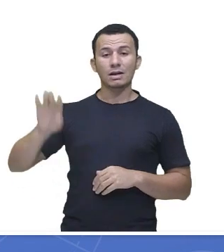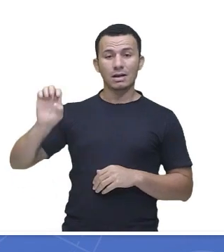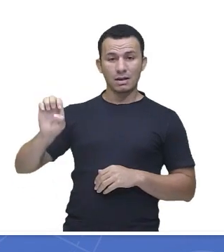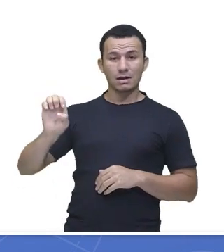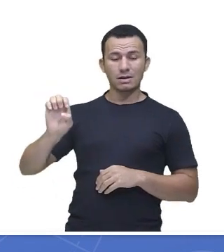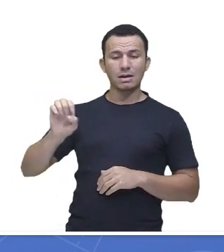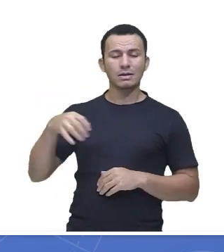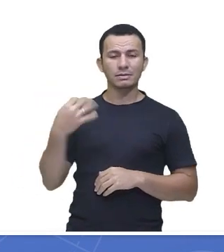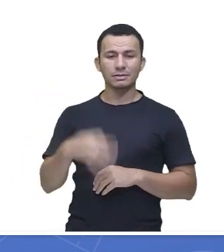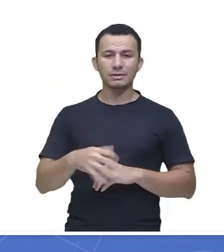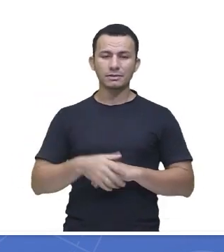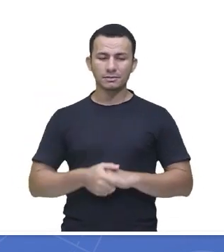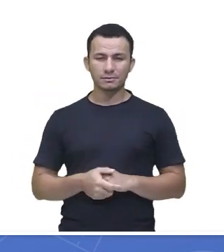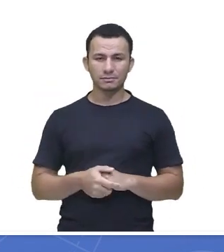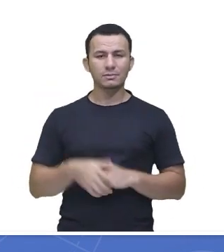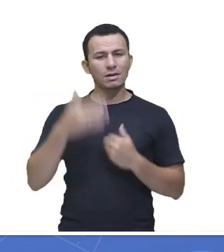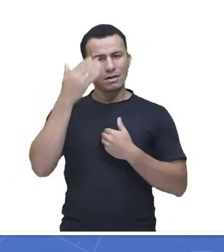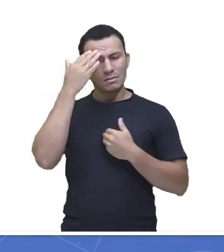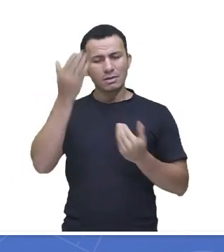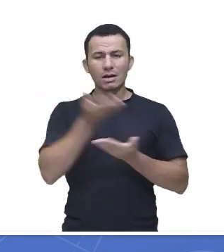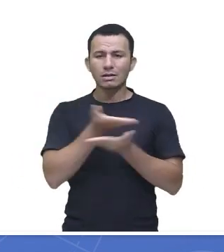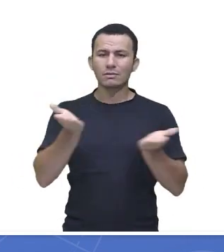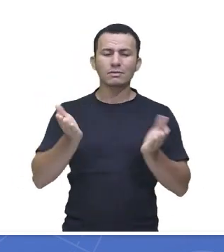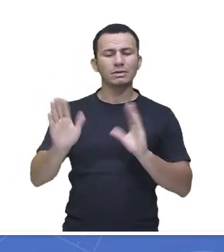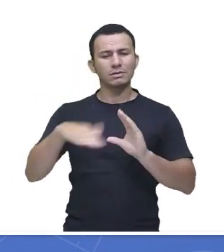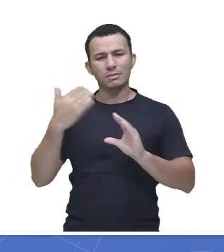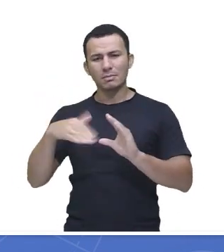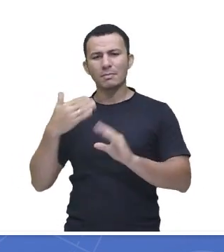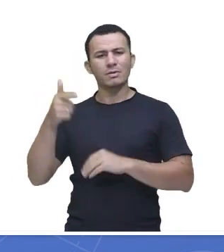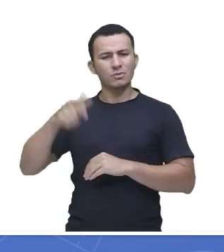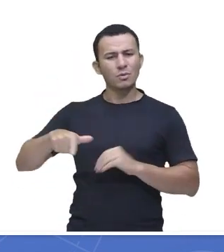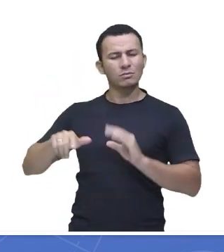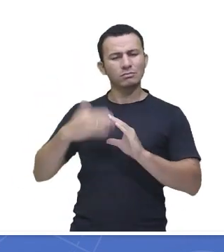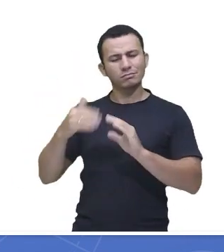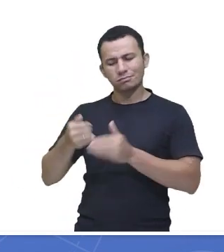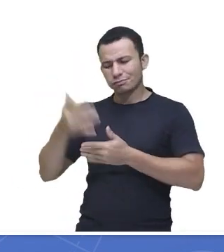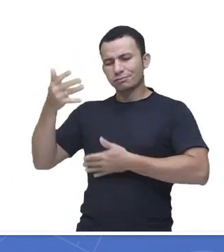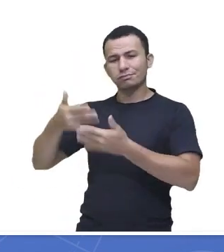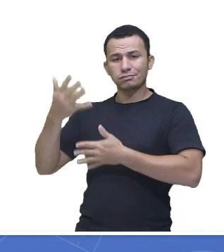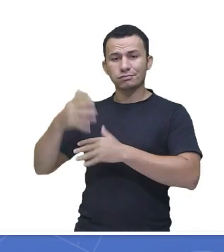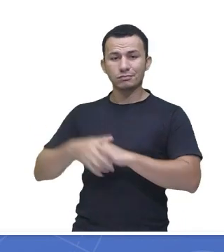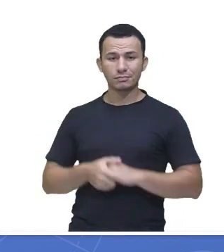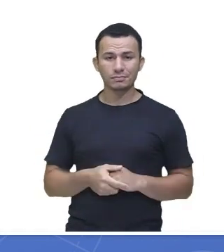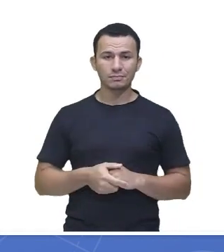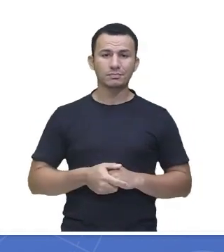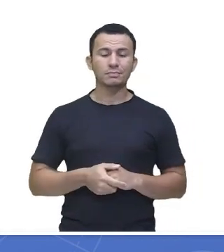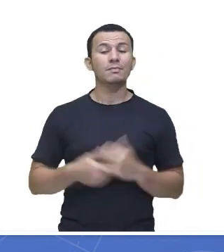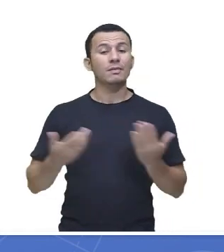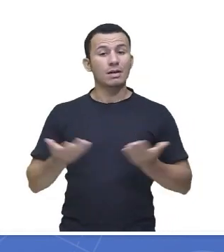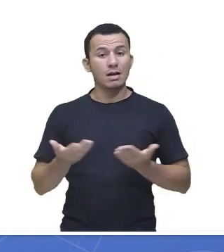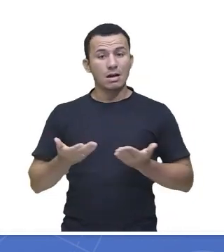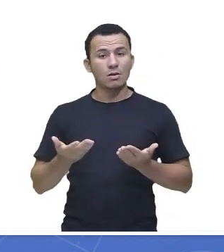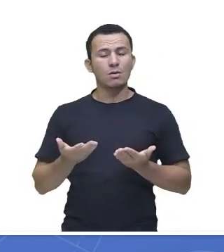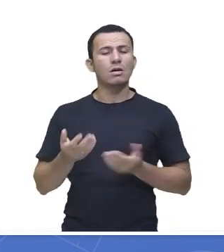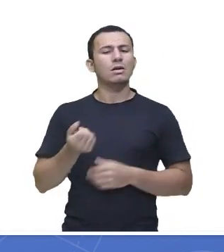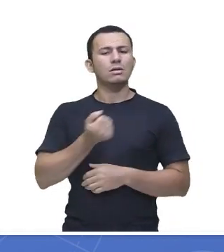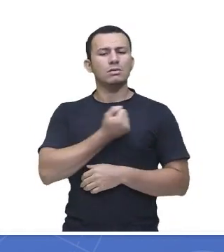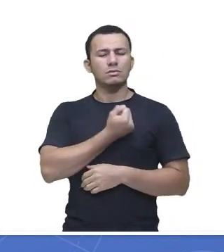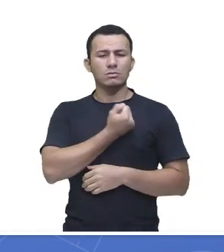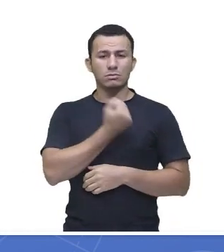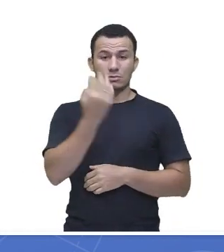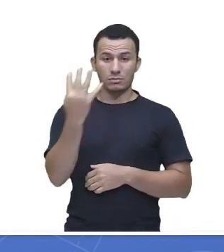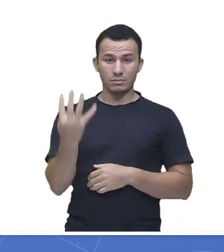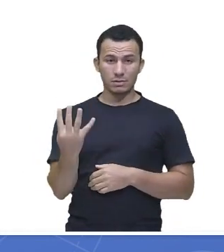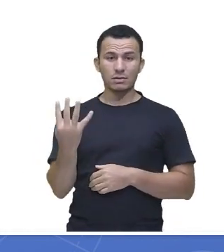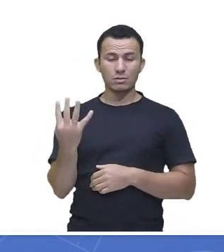nosso gabarito, tá certo? Muito obrigada pela participação novamente. Sigamos agora com a nossa última questão deste